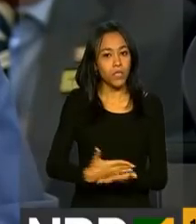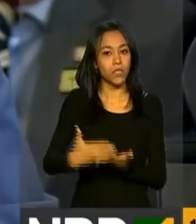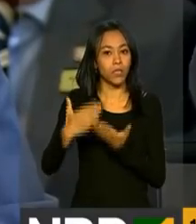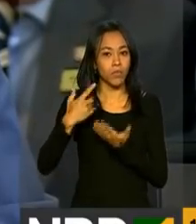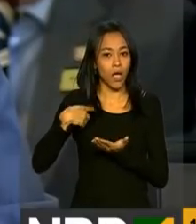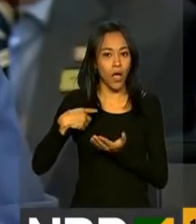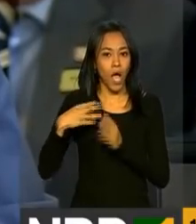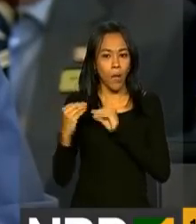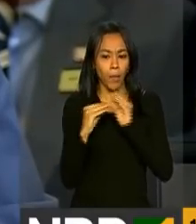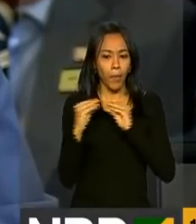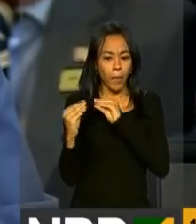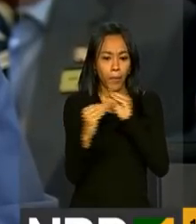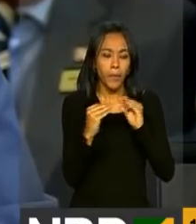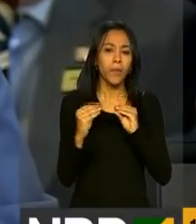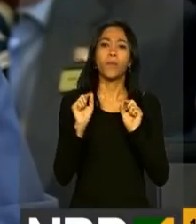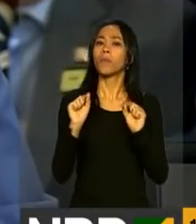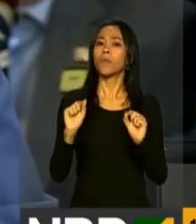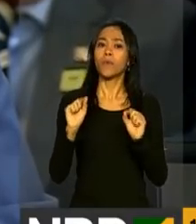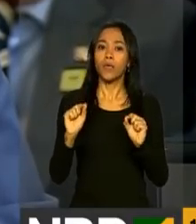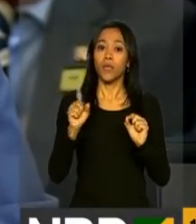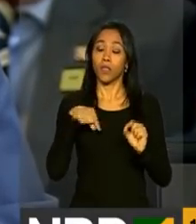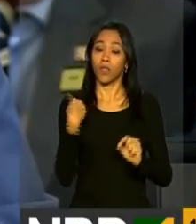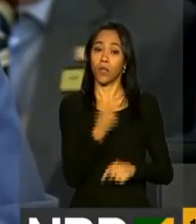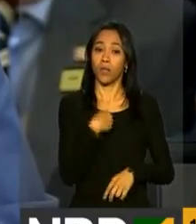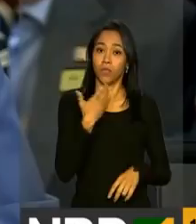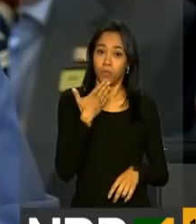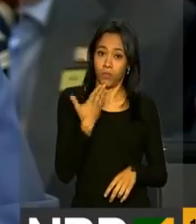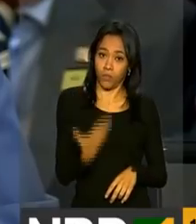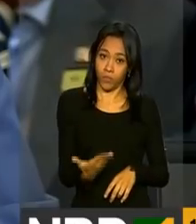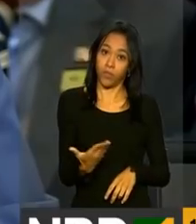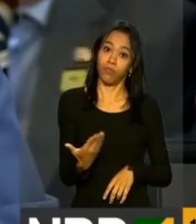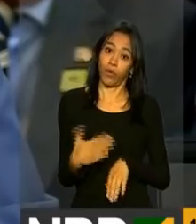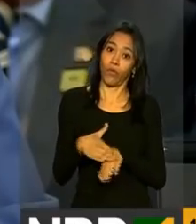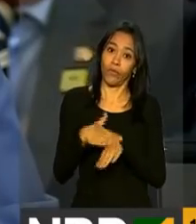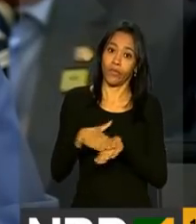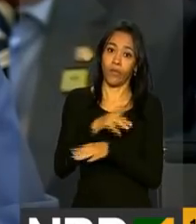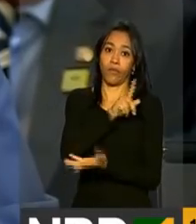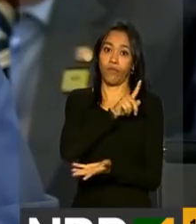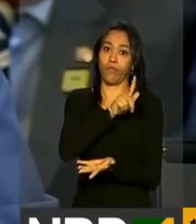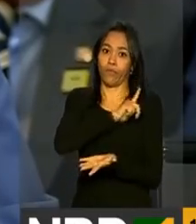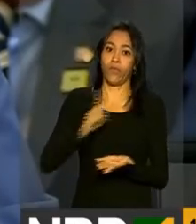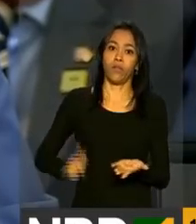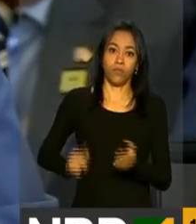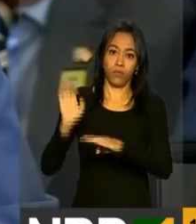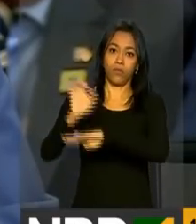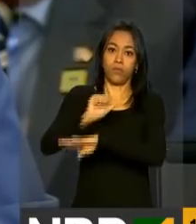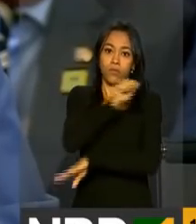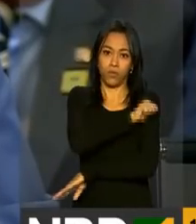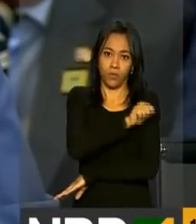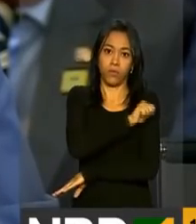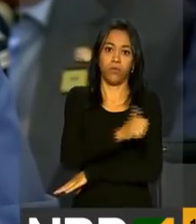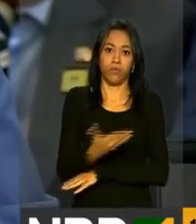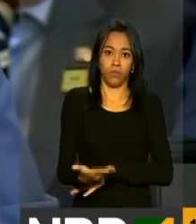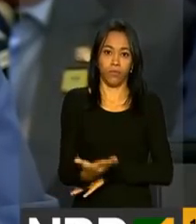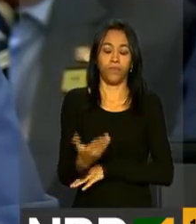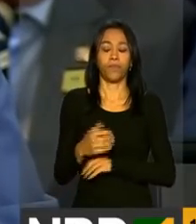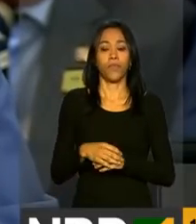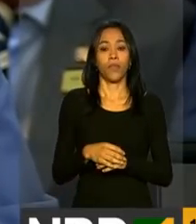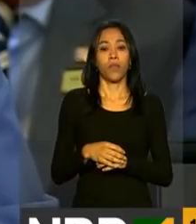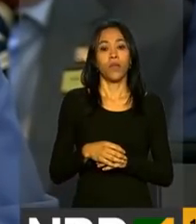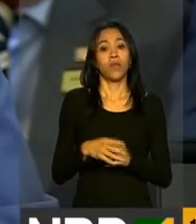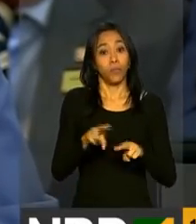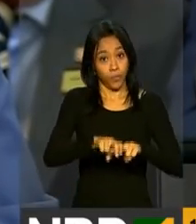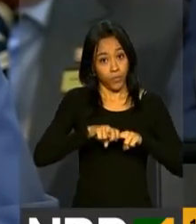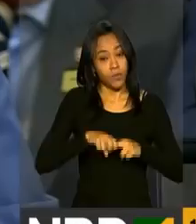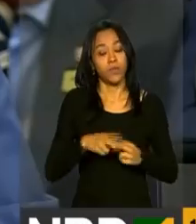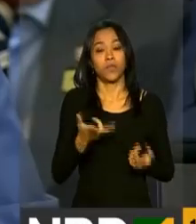é nós pedimos para falar com o governador não é porque evidentemente e por isso que eu